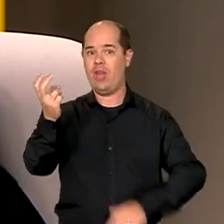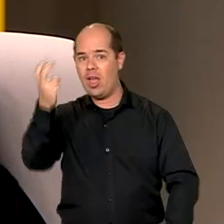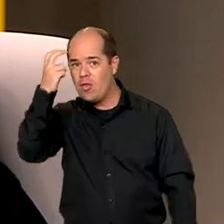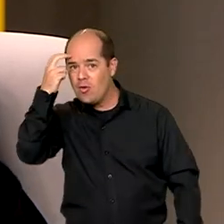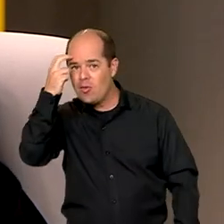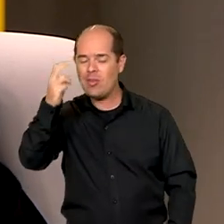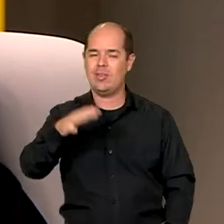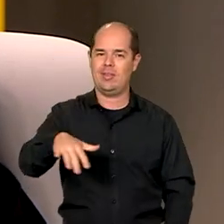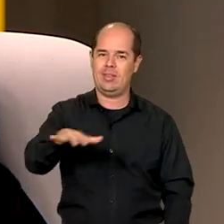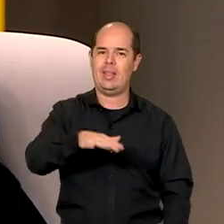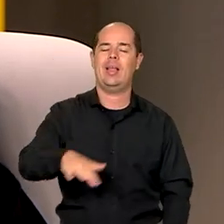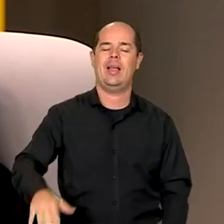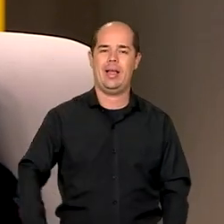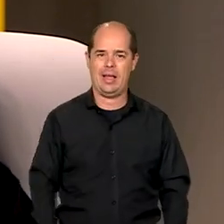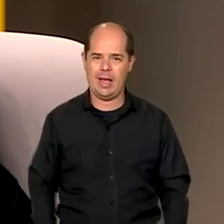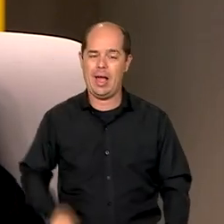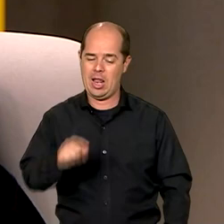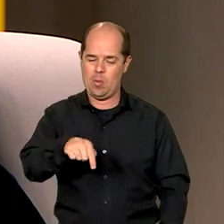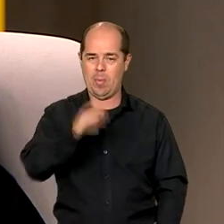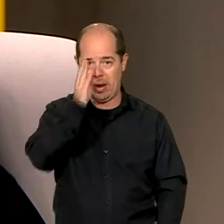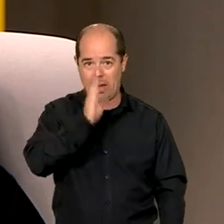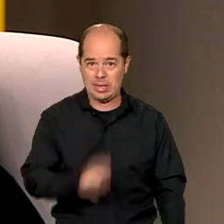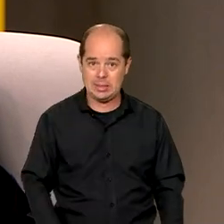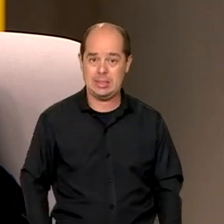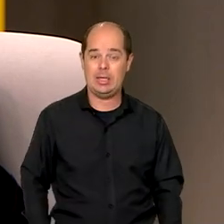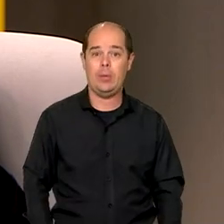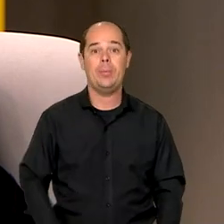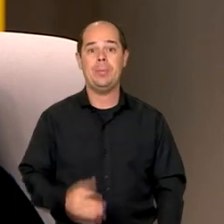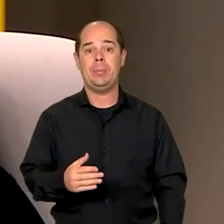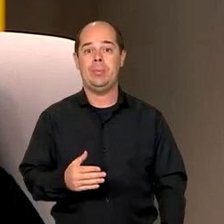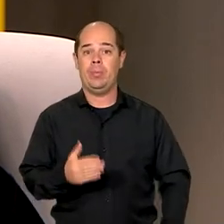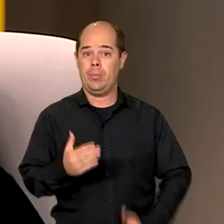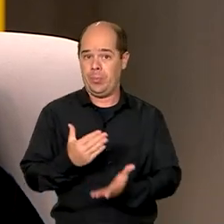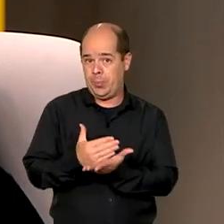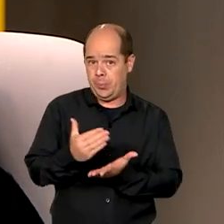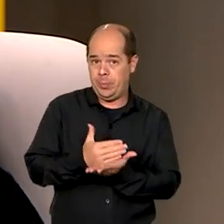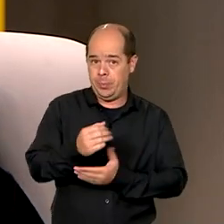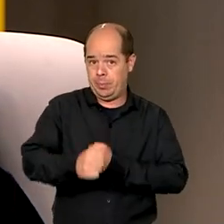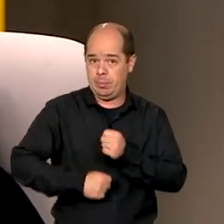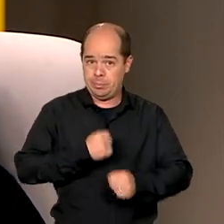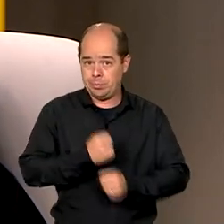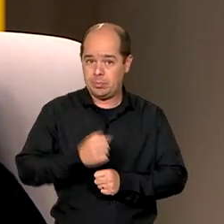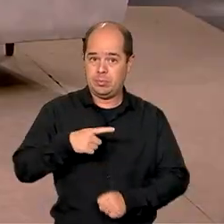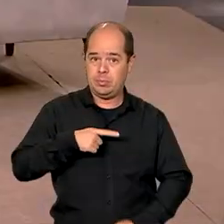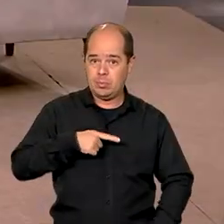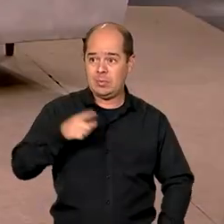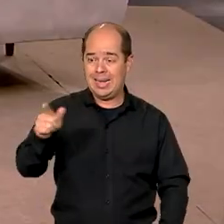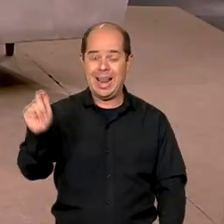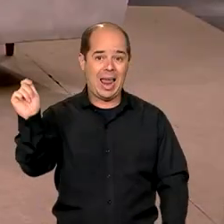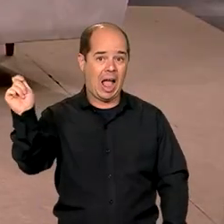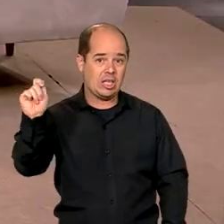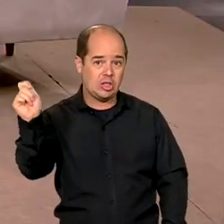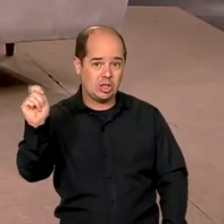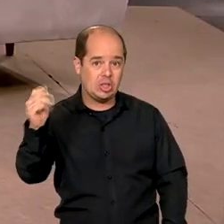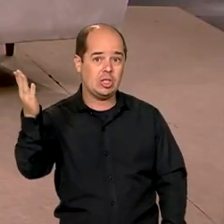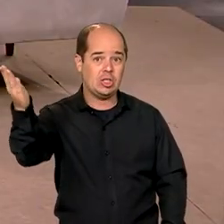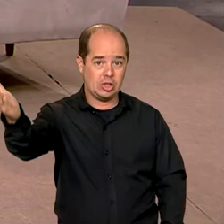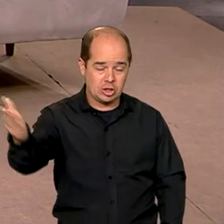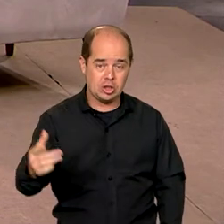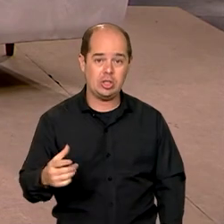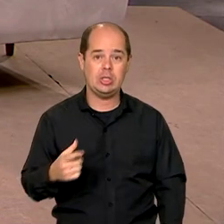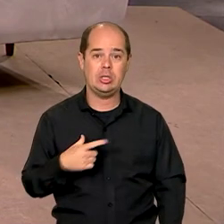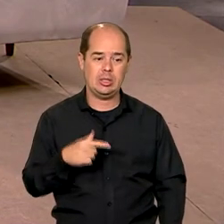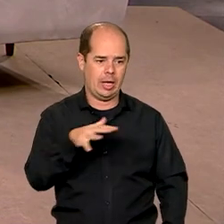do Sul. No começo do ano, nós participamos do Mercado das Indústrias Criativas da Argentina. Levamos para a Argentina